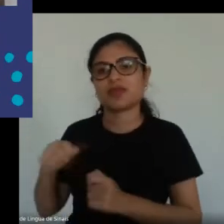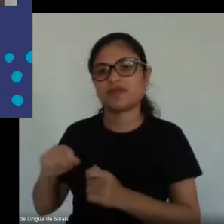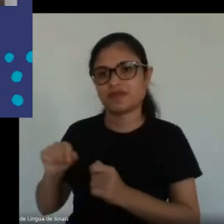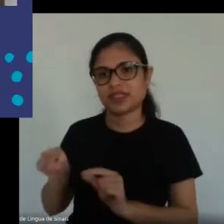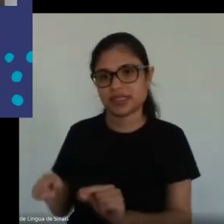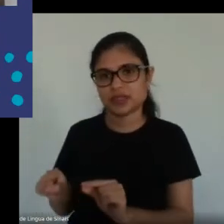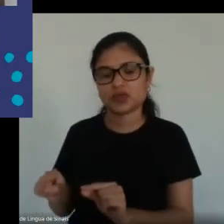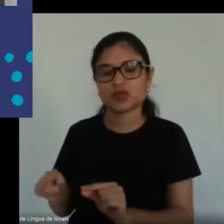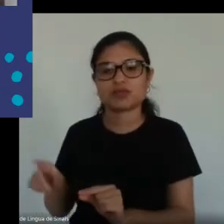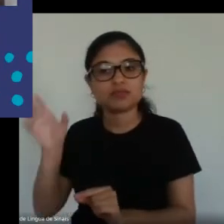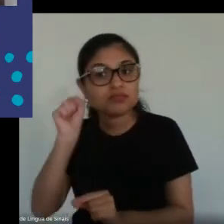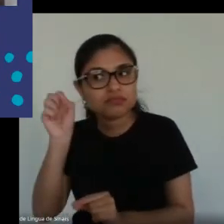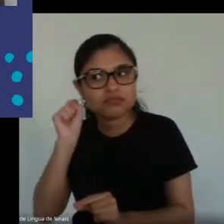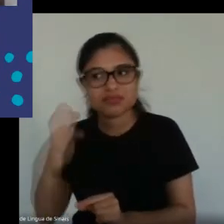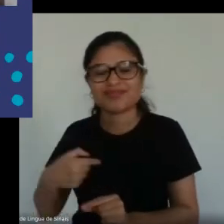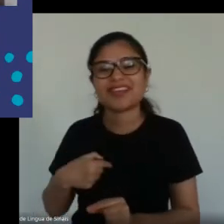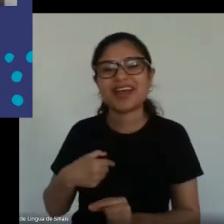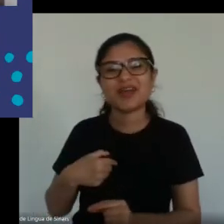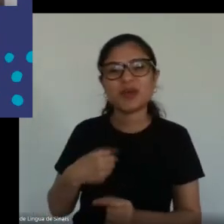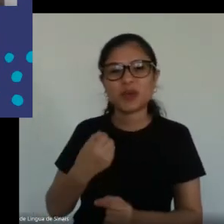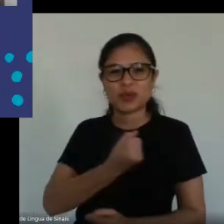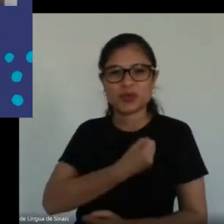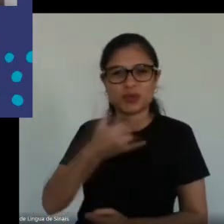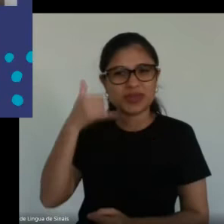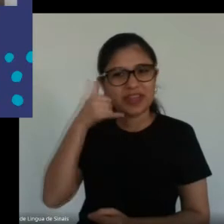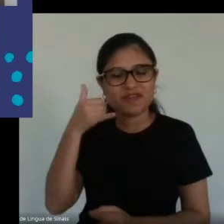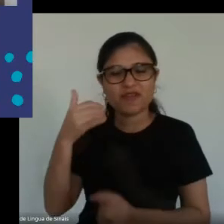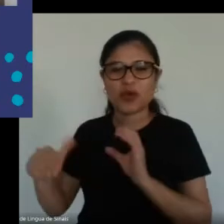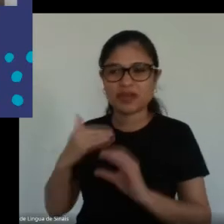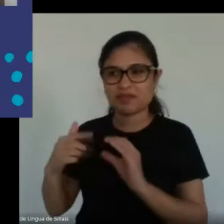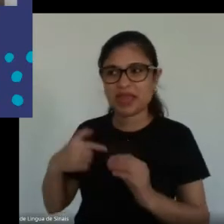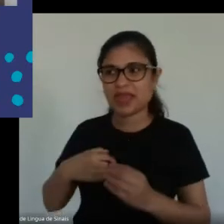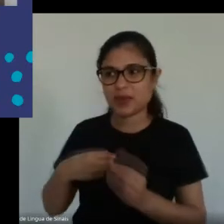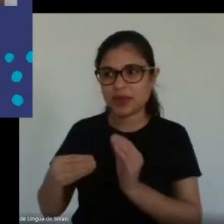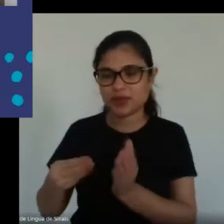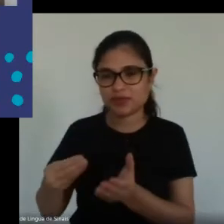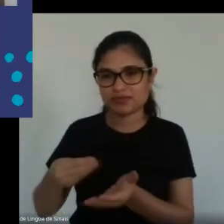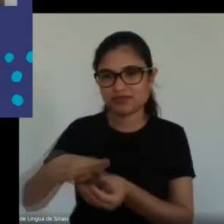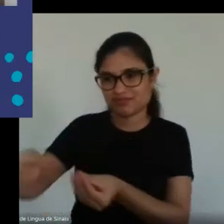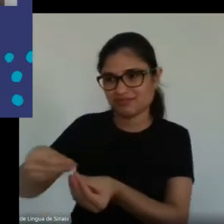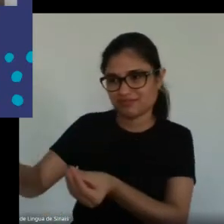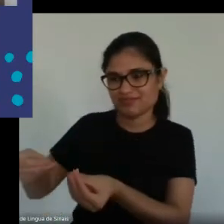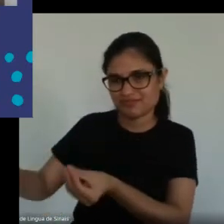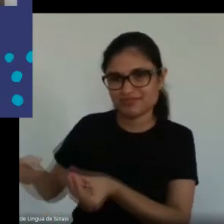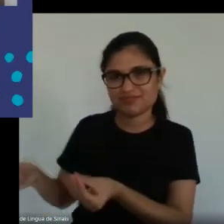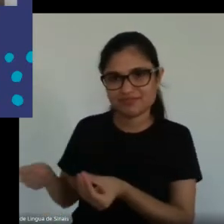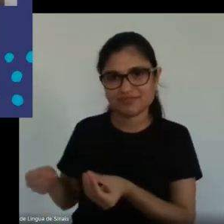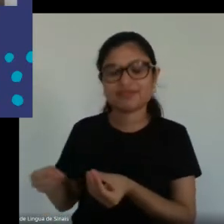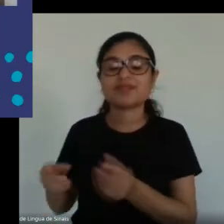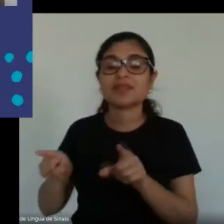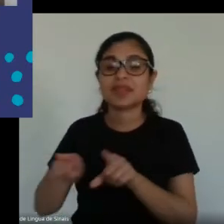aquelas pessoas que passo meu número de telefone, passo meu e-mail, eu também recebi bastante